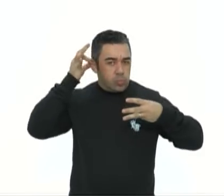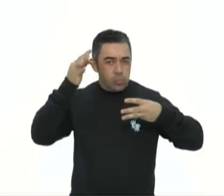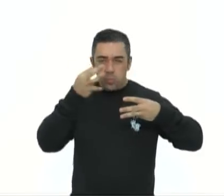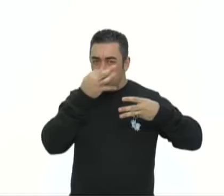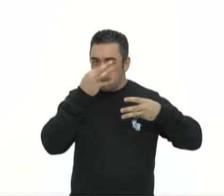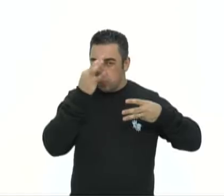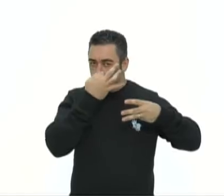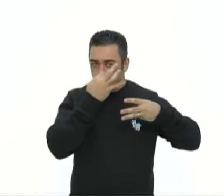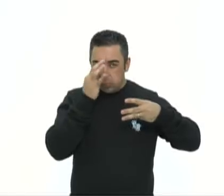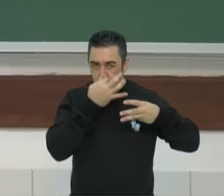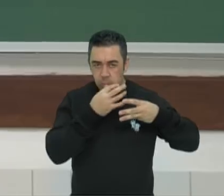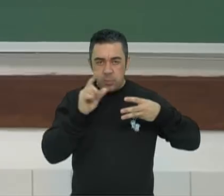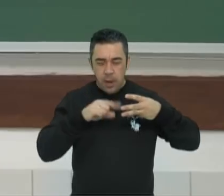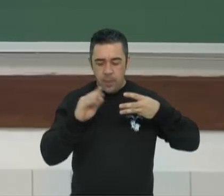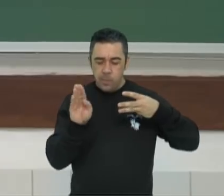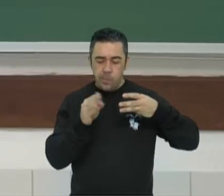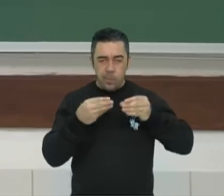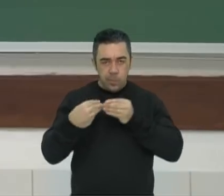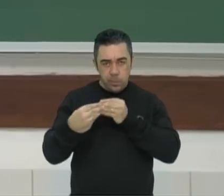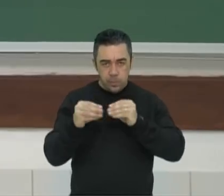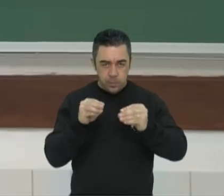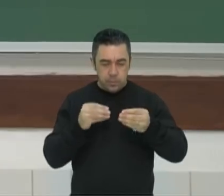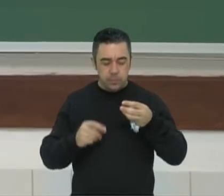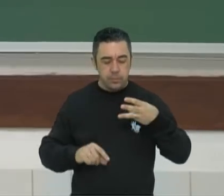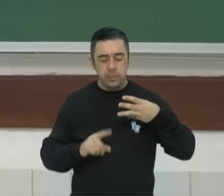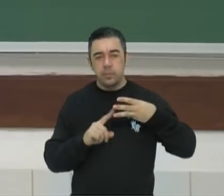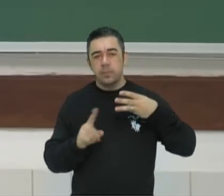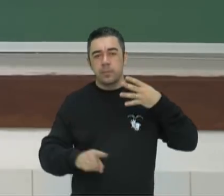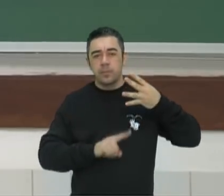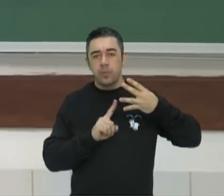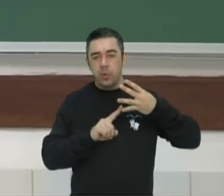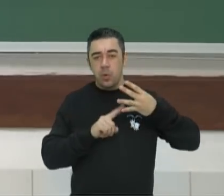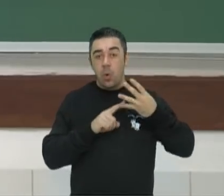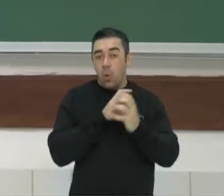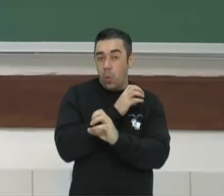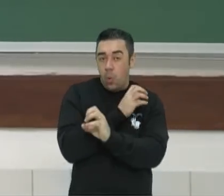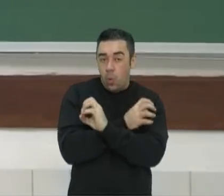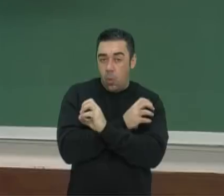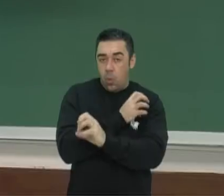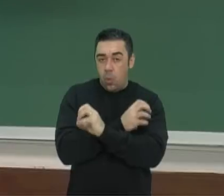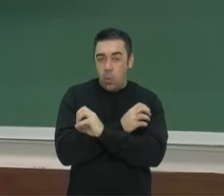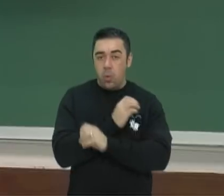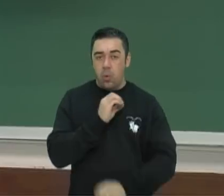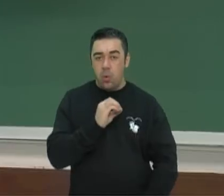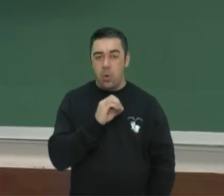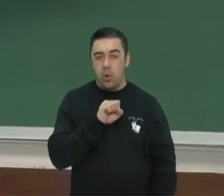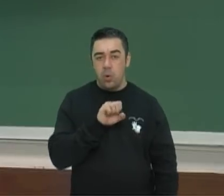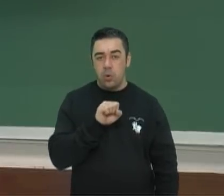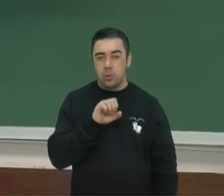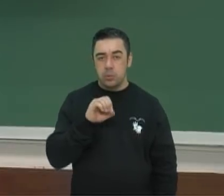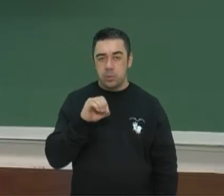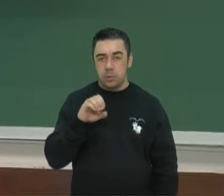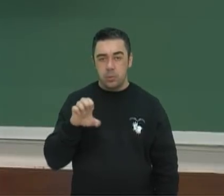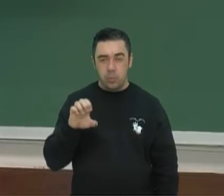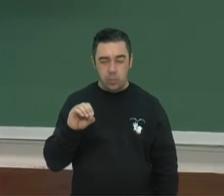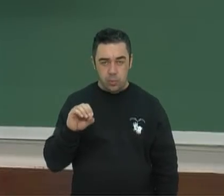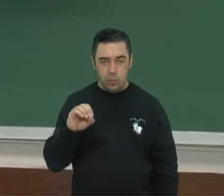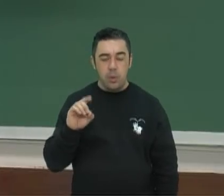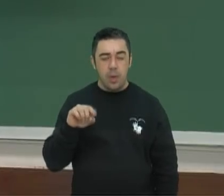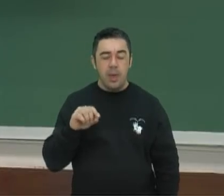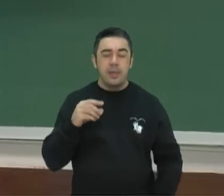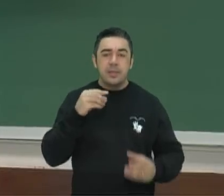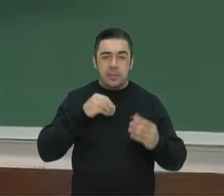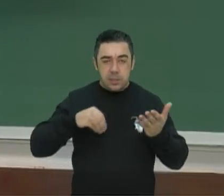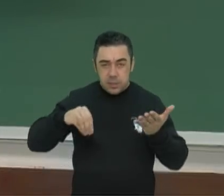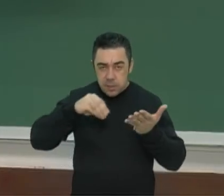flexibilidade. Nós temos também o tecido ósseo, que é um tecido que é mineralizado, ou seja, ele tem deposição de sais minerais,